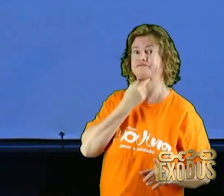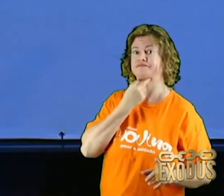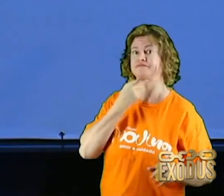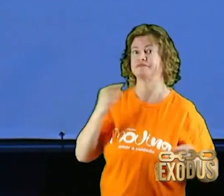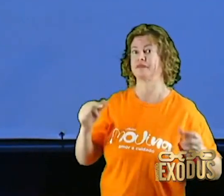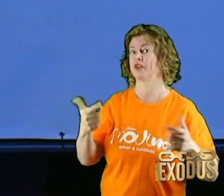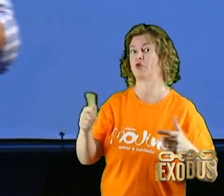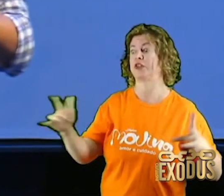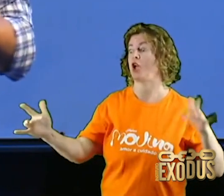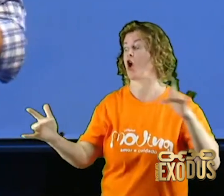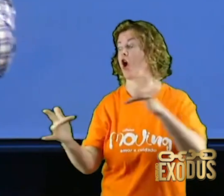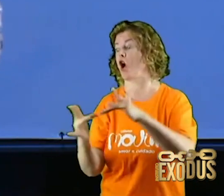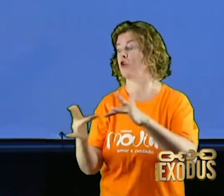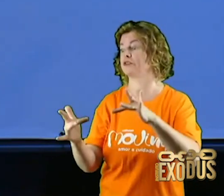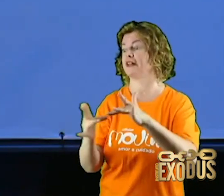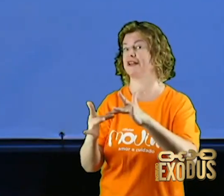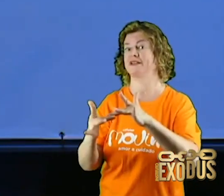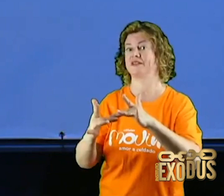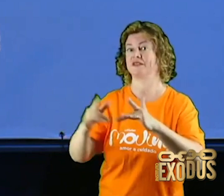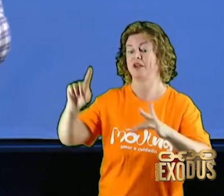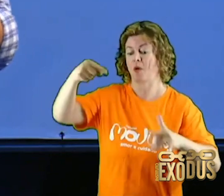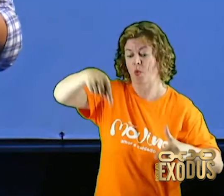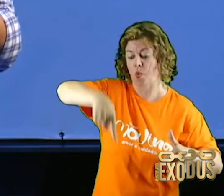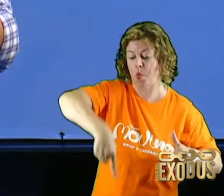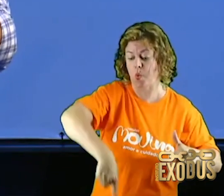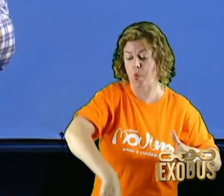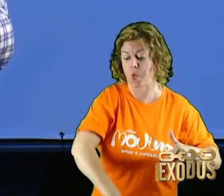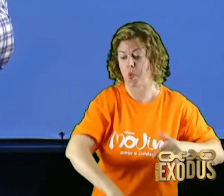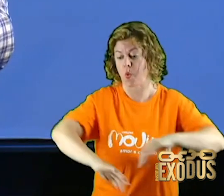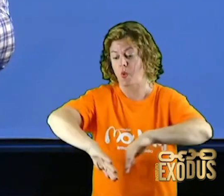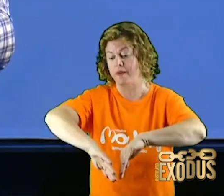para que ele não venha para cá. Deus diz: deixa não.